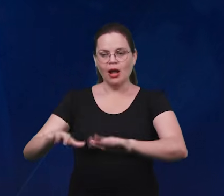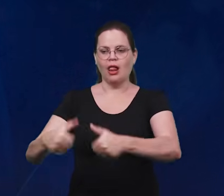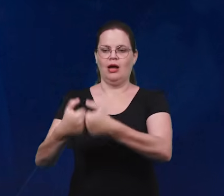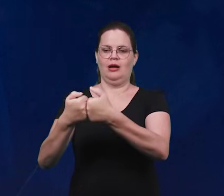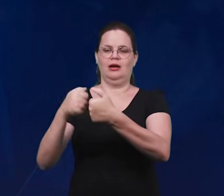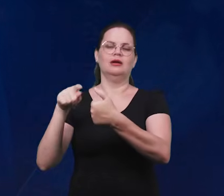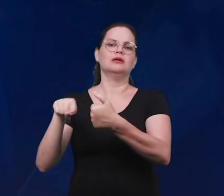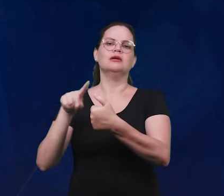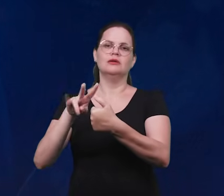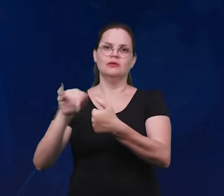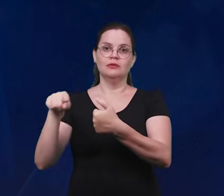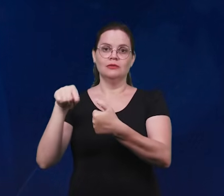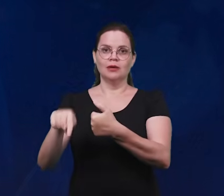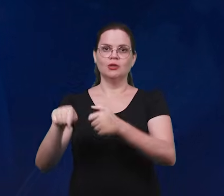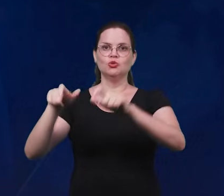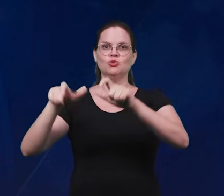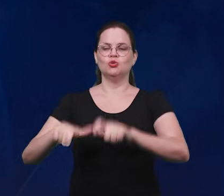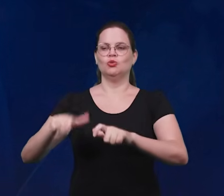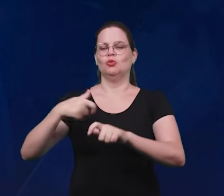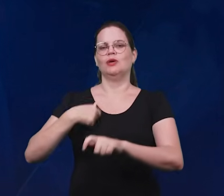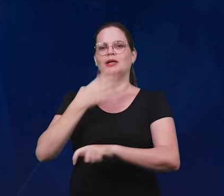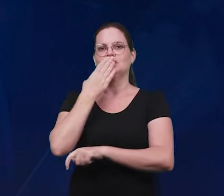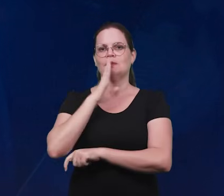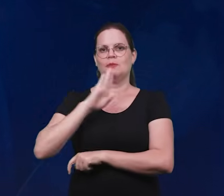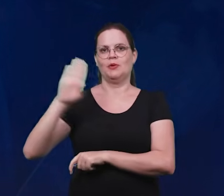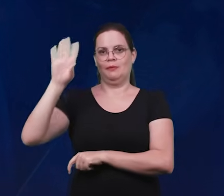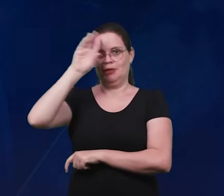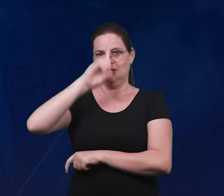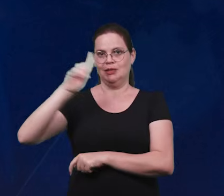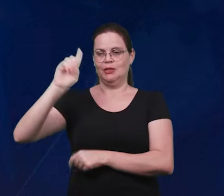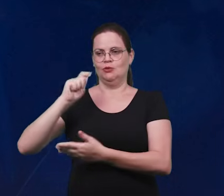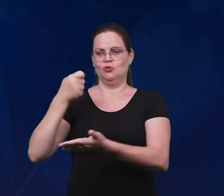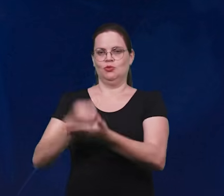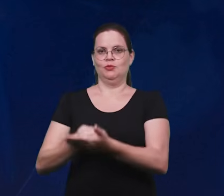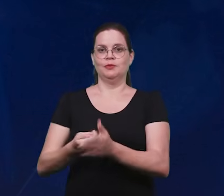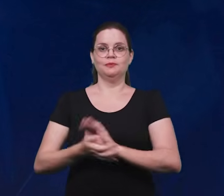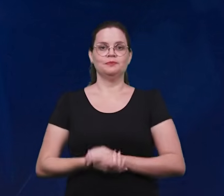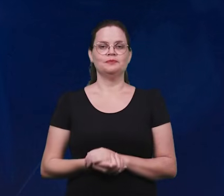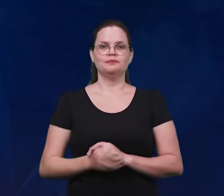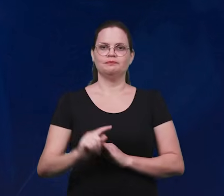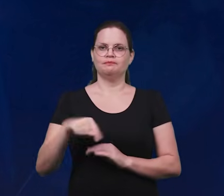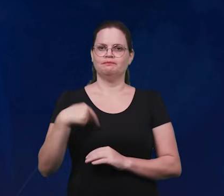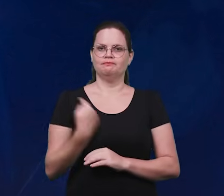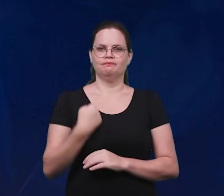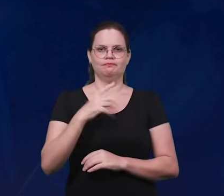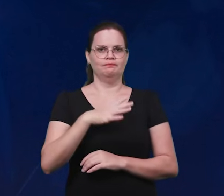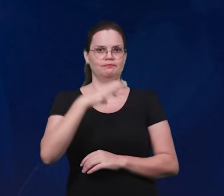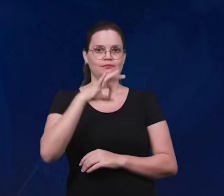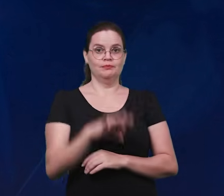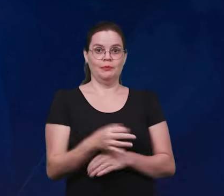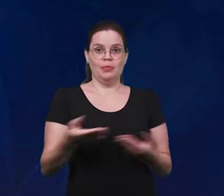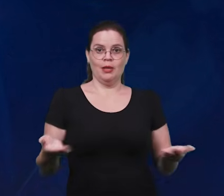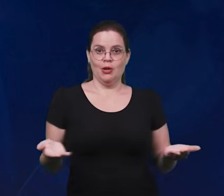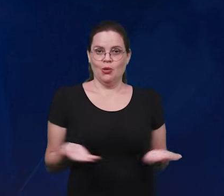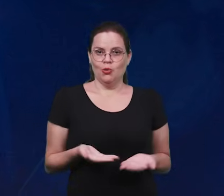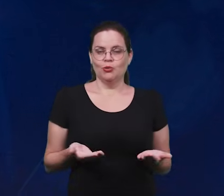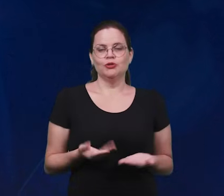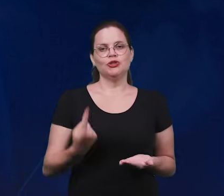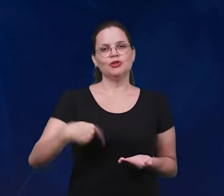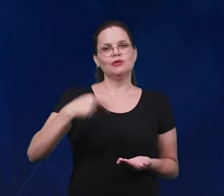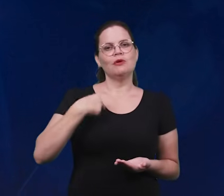Arca, lá na terra prometida. E nós estamos certos de que com este estudo, nós